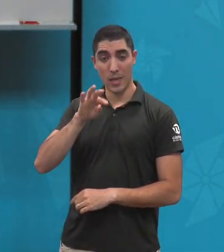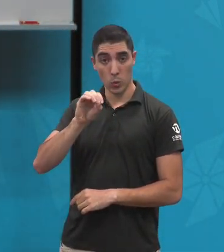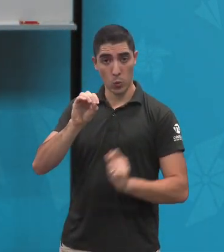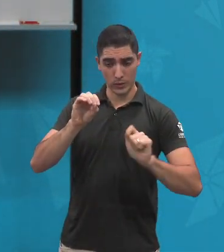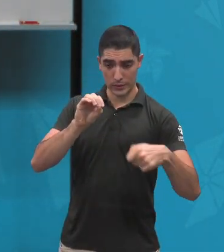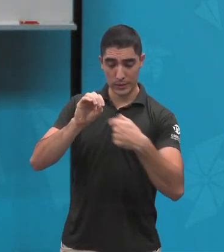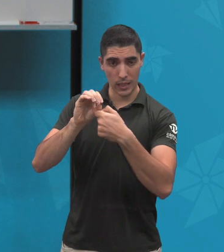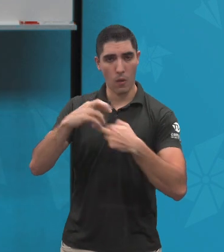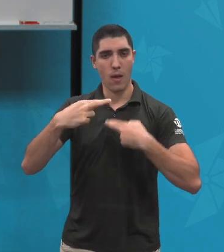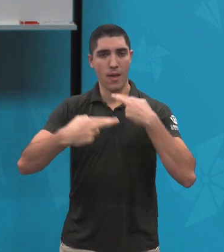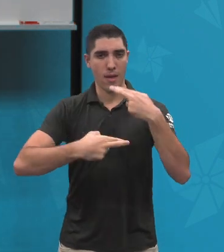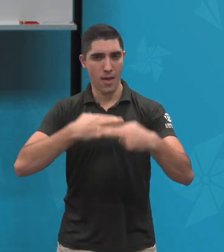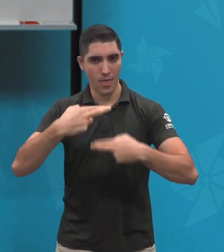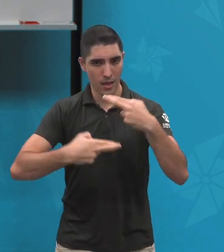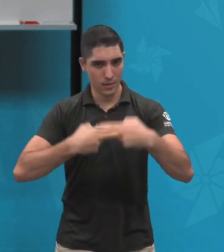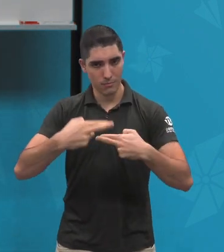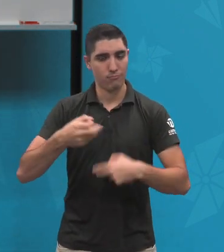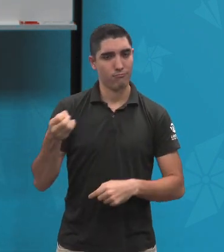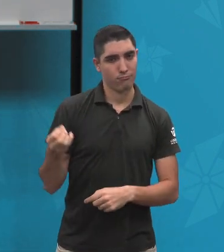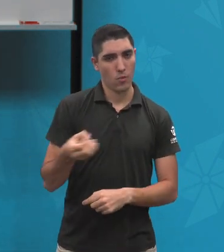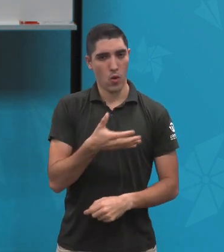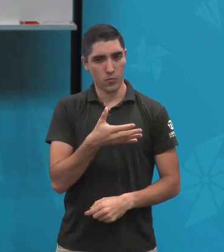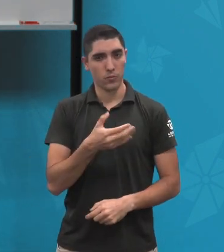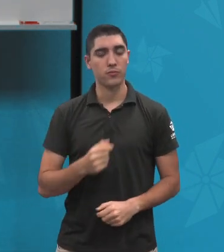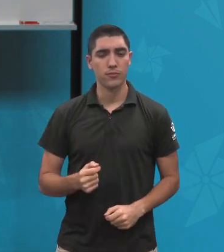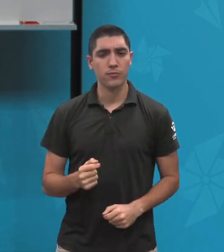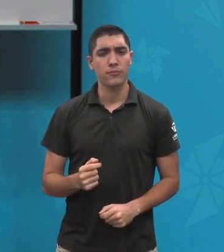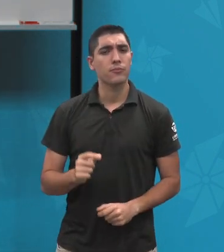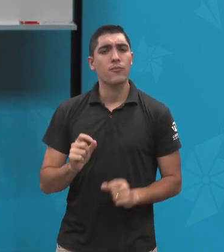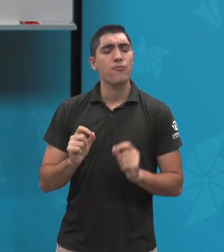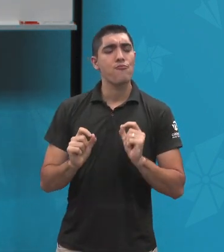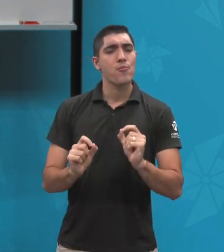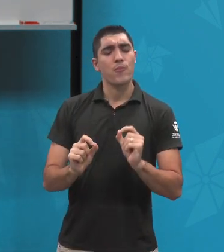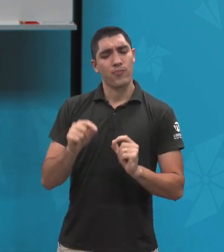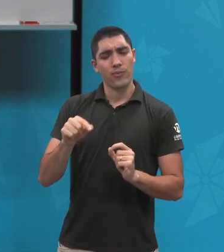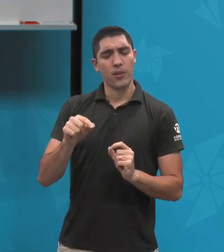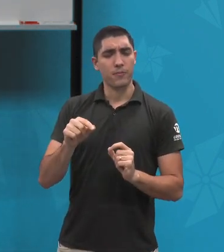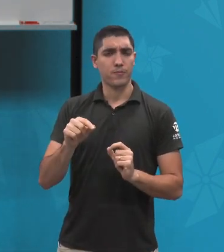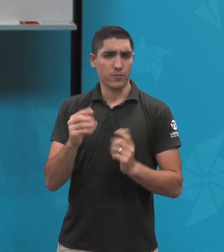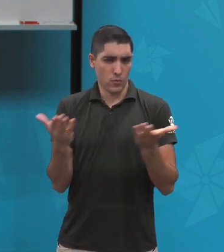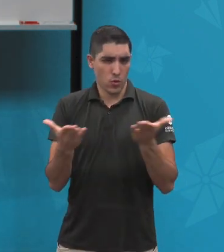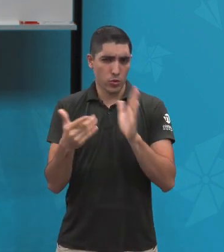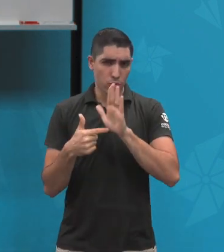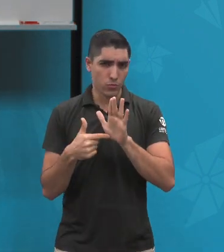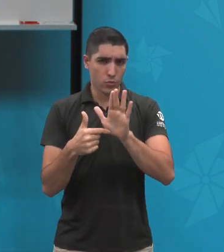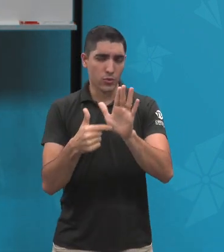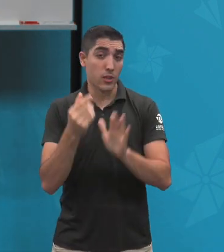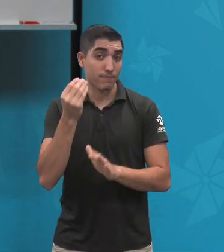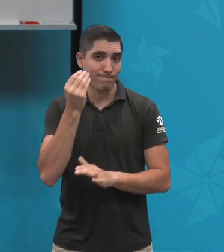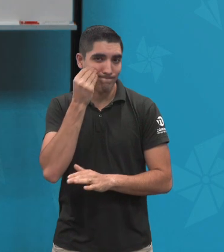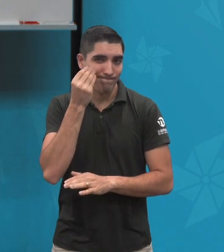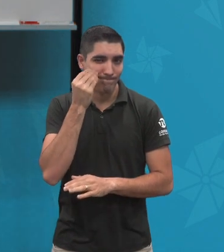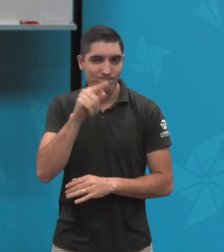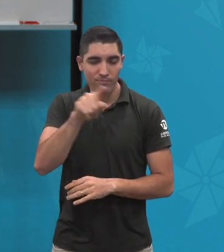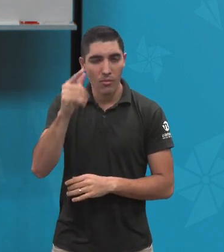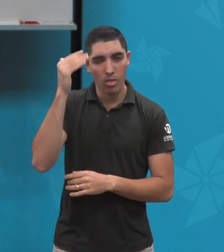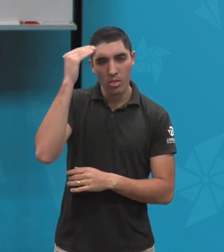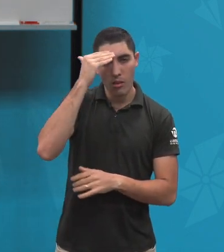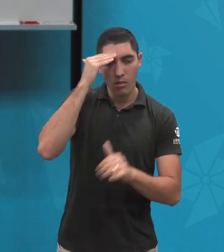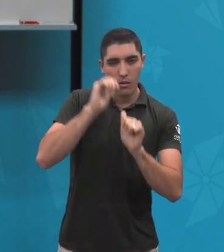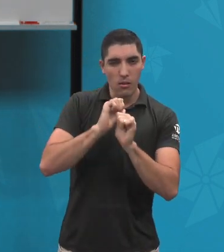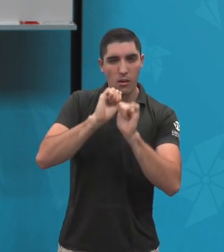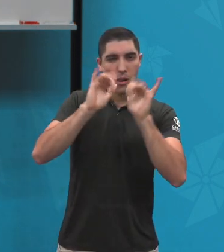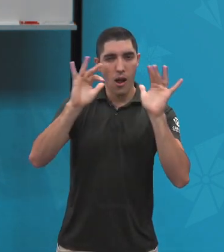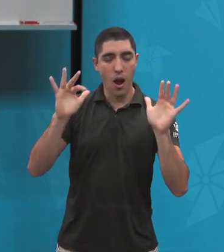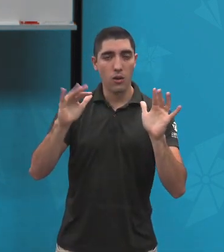do Renascimento, eu vou também propor um tipo de atividade que é muito